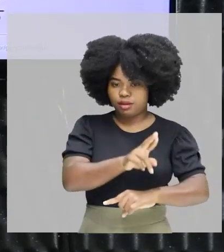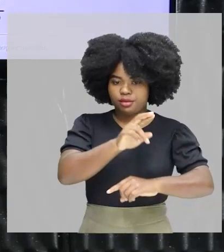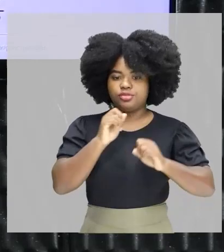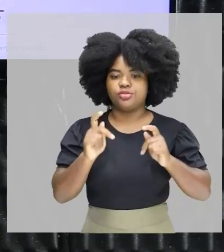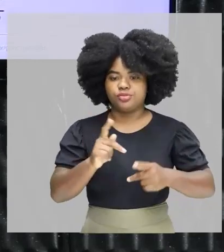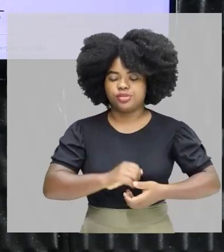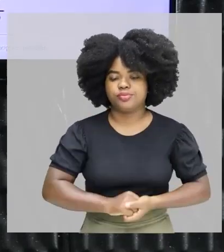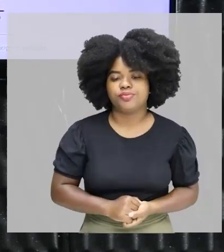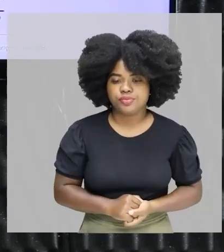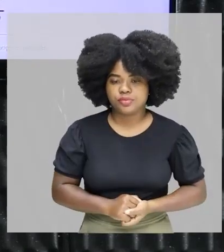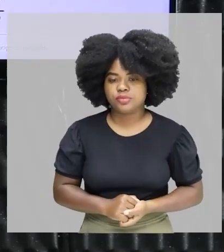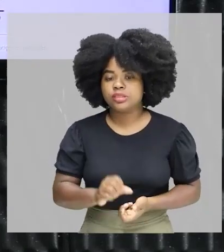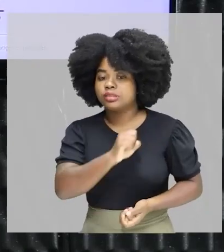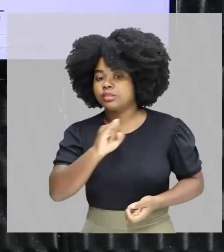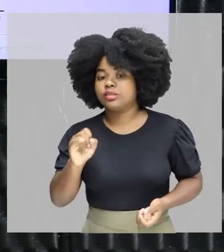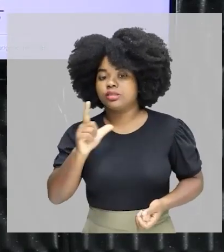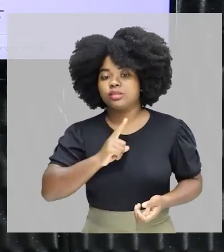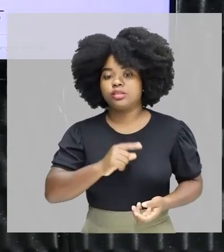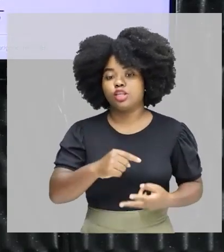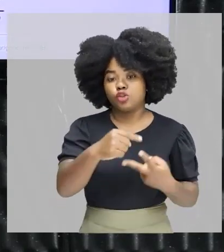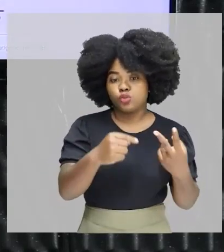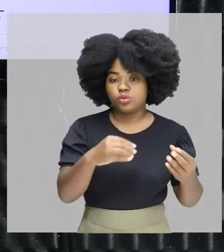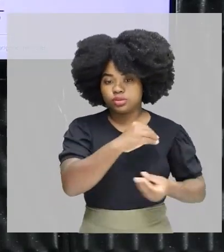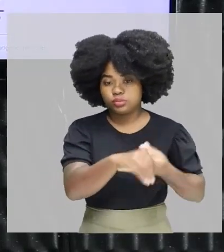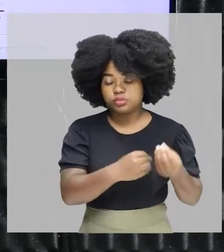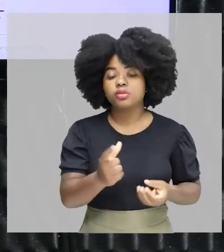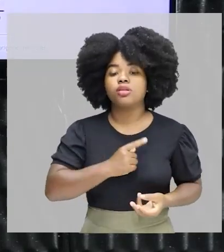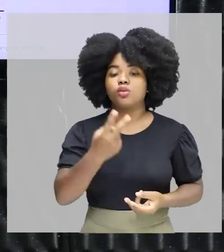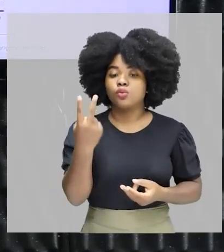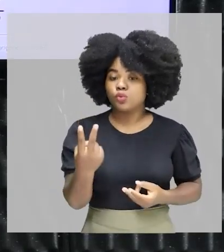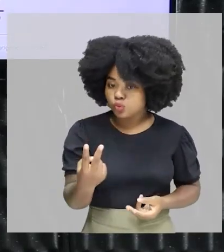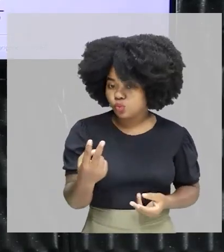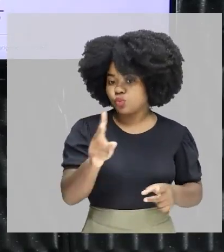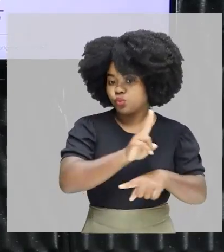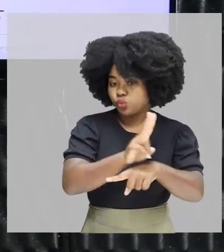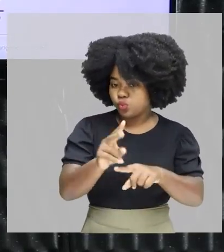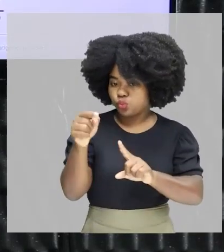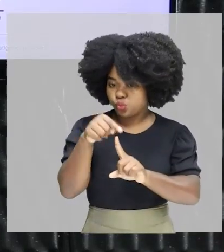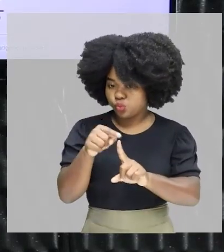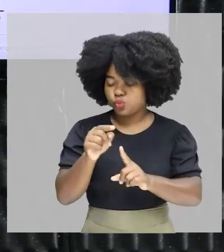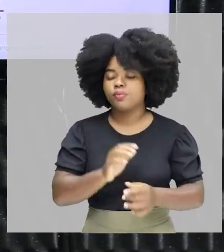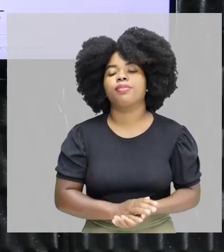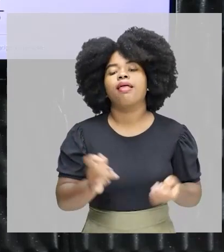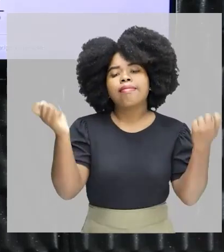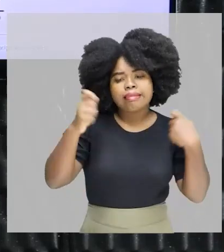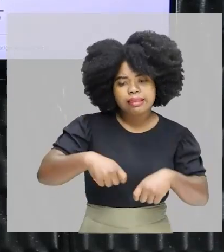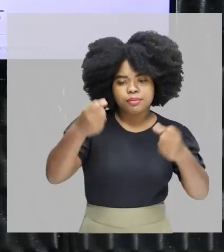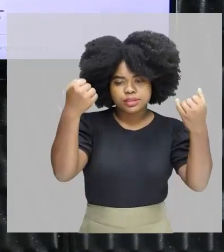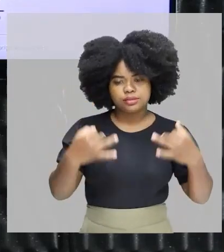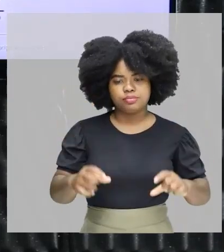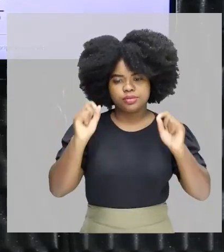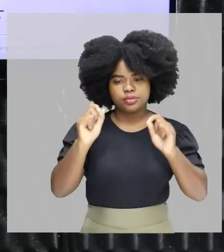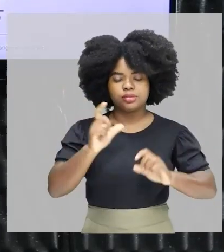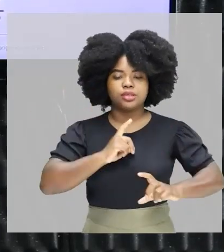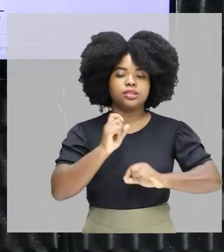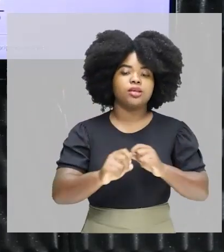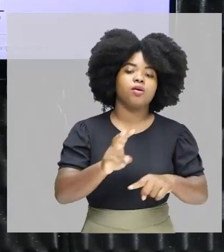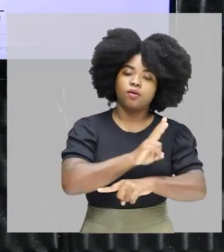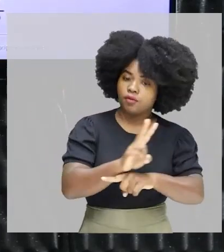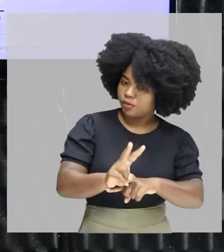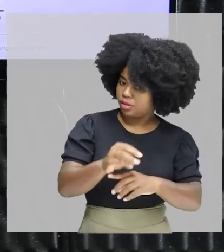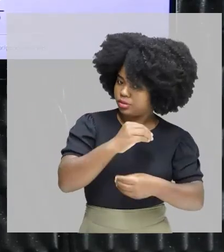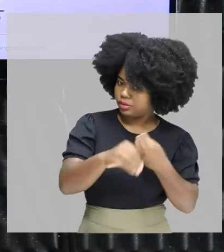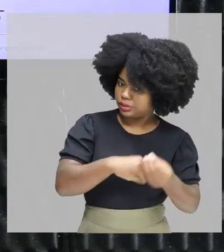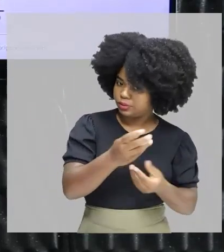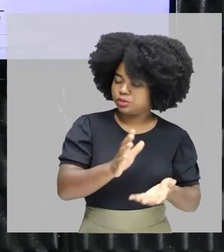produto-reagente. Turminha, se eu tenho duas reações, eu vou ter duas velocidades. Eu posso dizer que existe a velocidade da